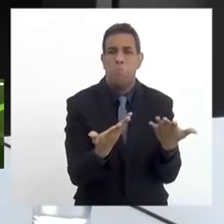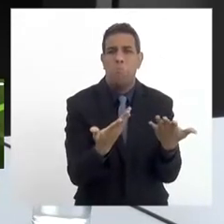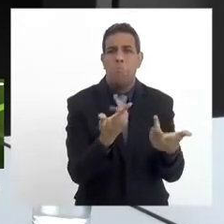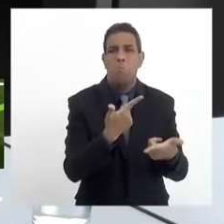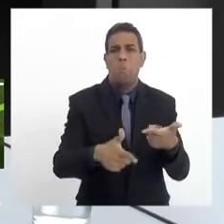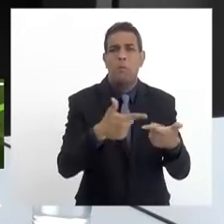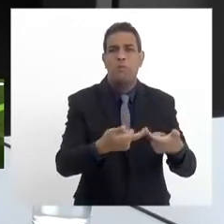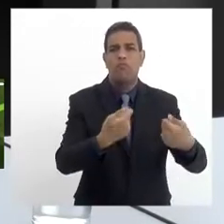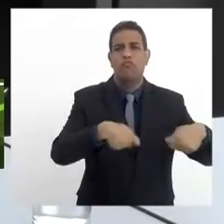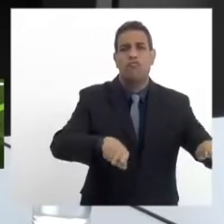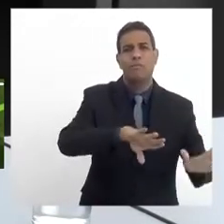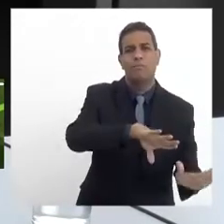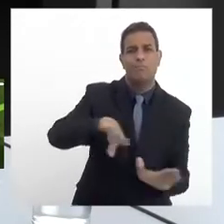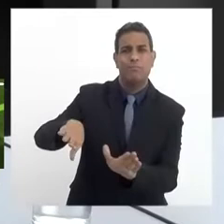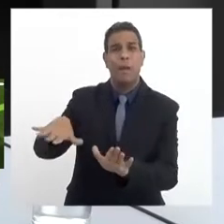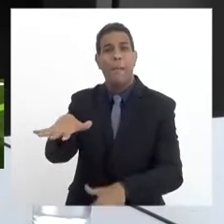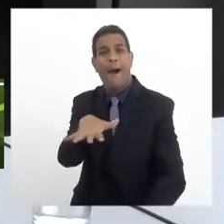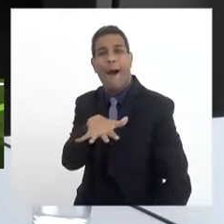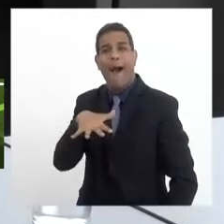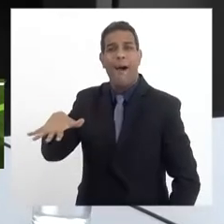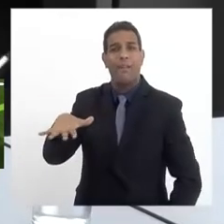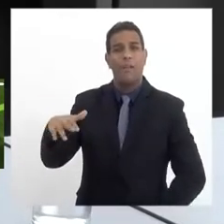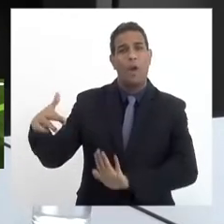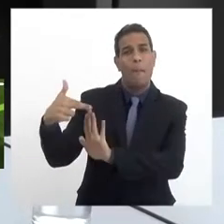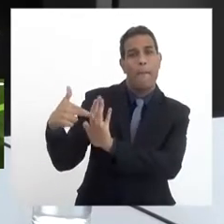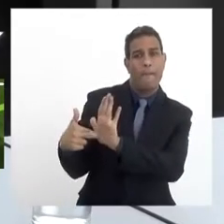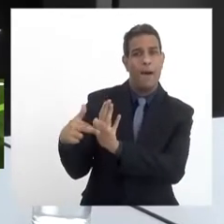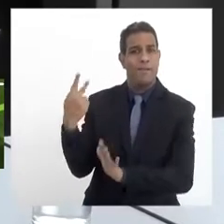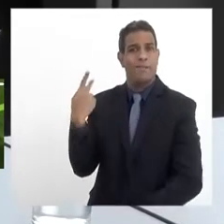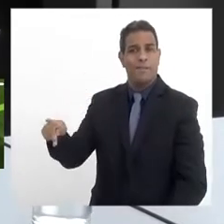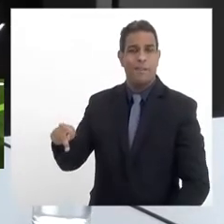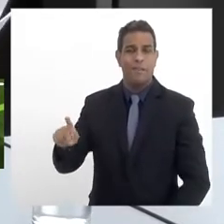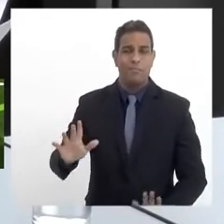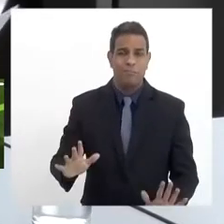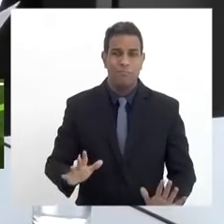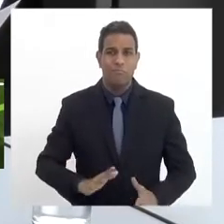detalhe. Não pode. É padrão só.